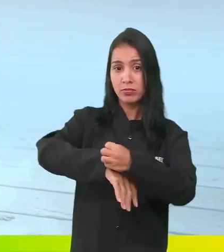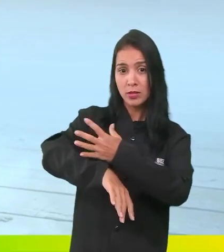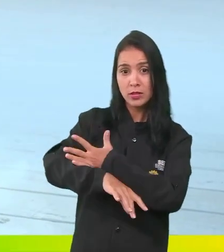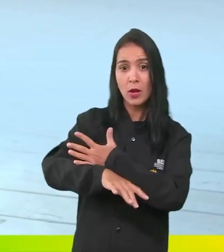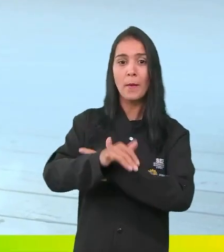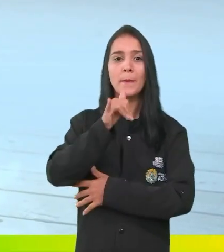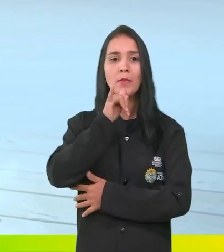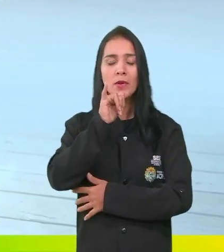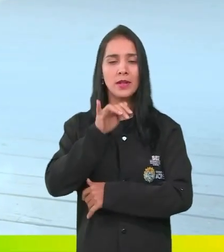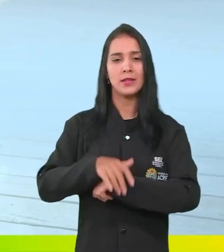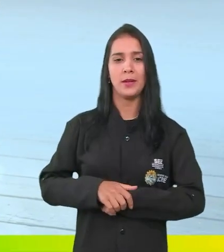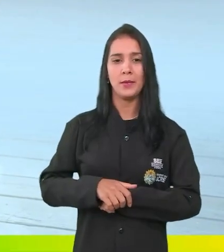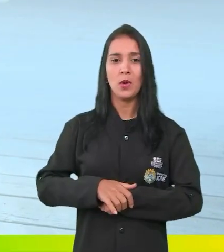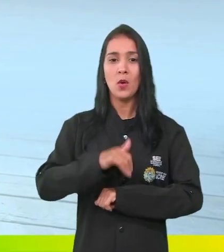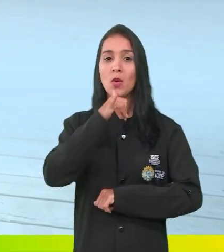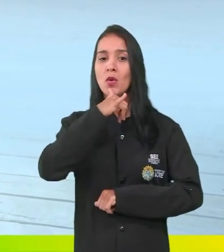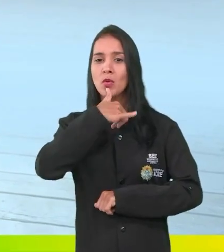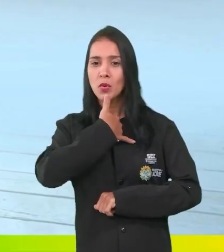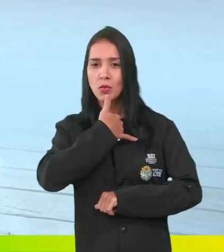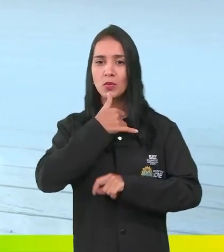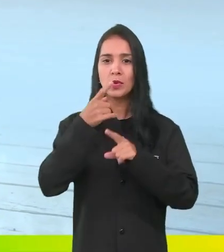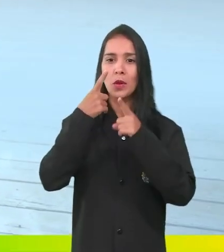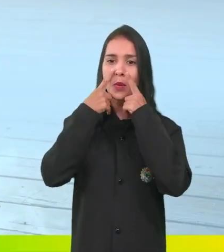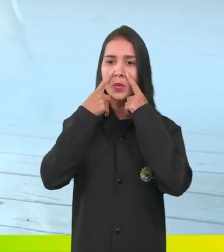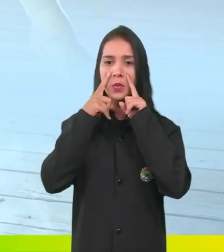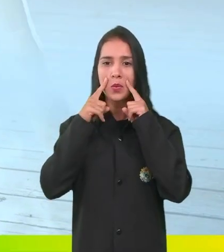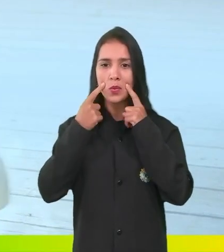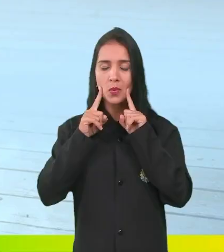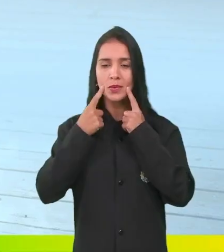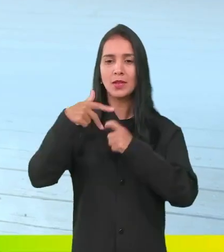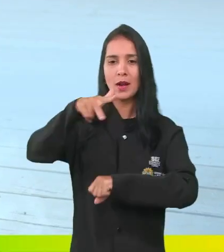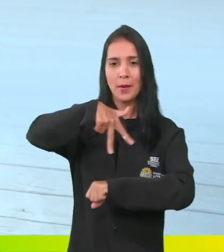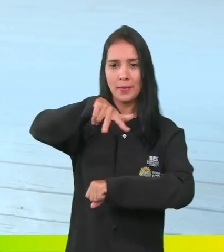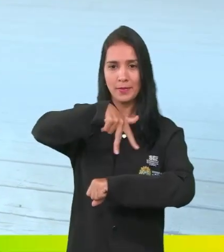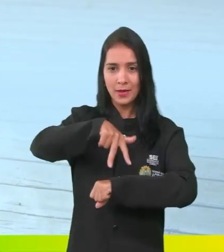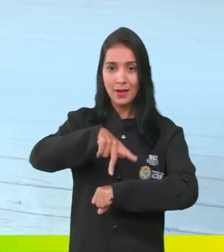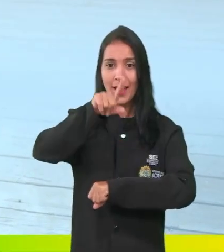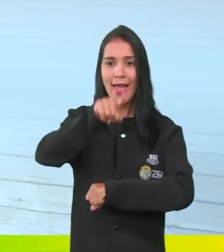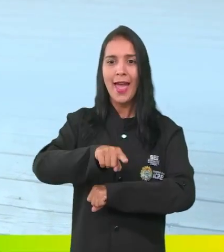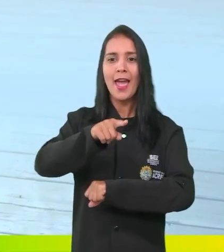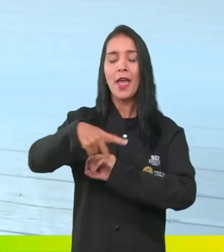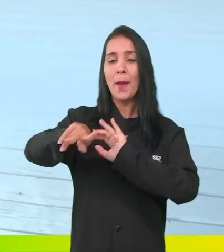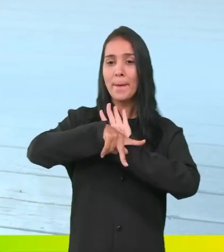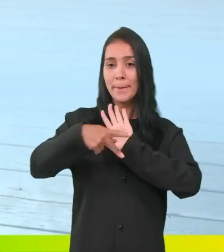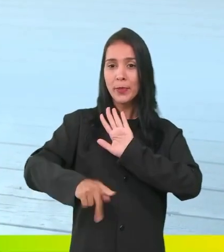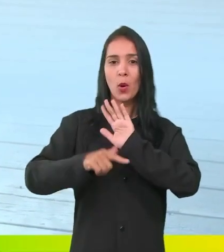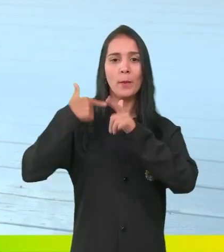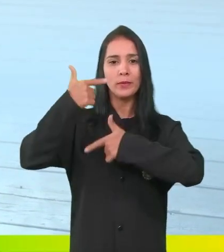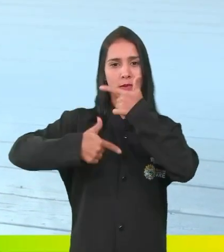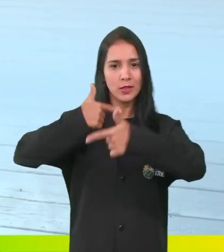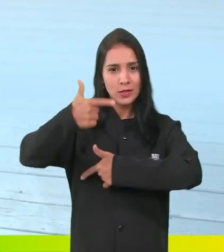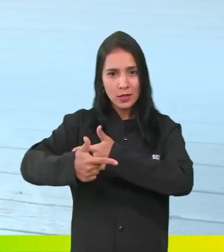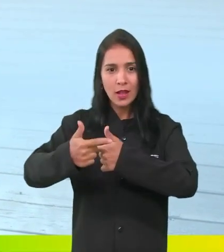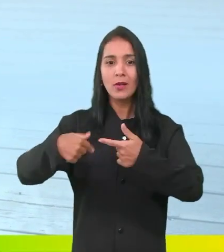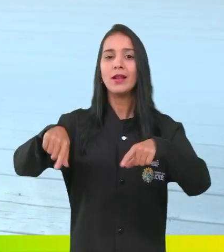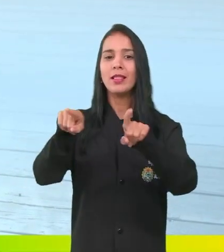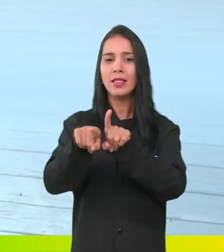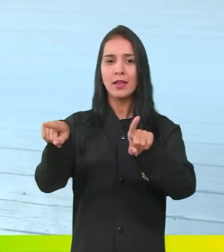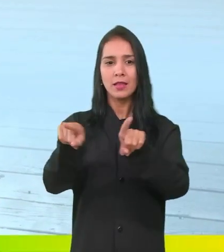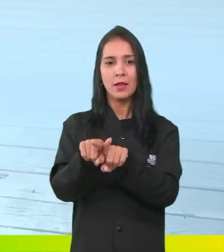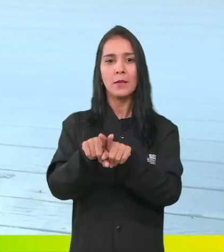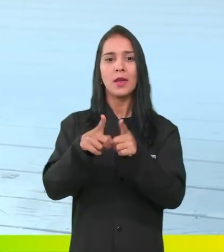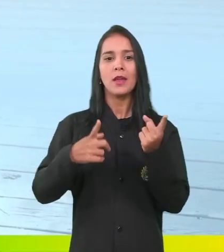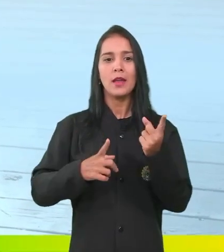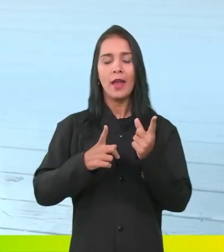como o Lago do Cisne, e a vitalidade cultural do frevo. São dois exemplos